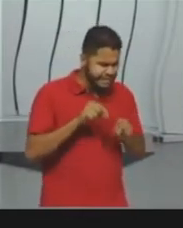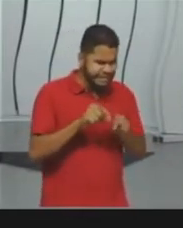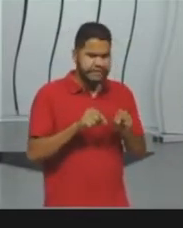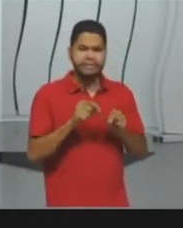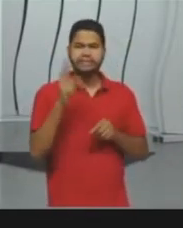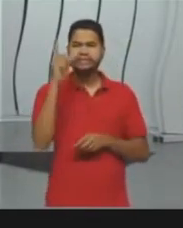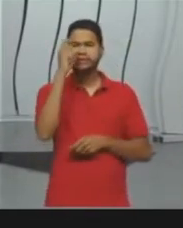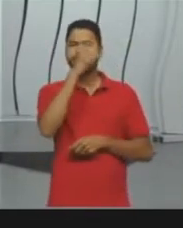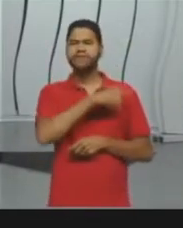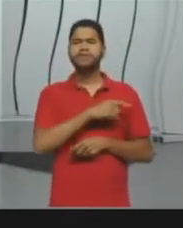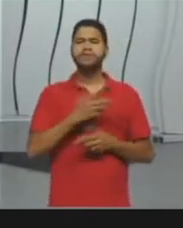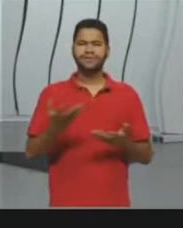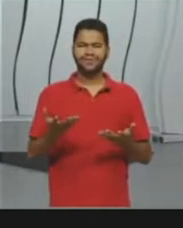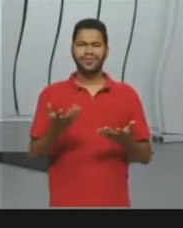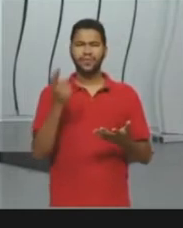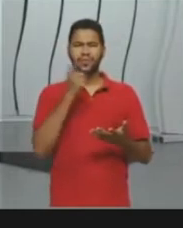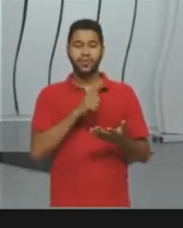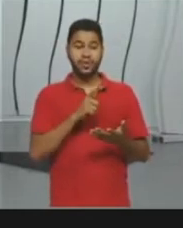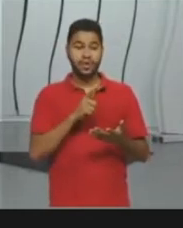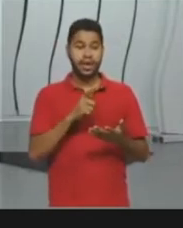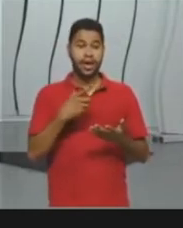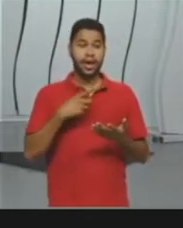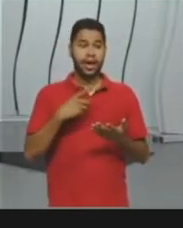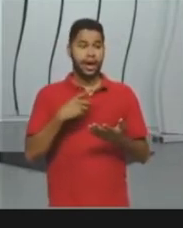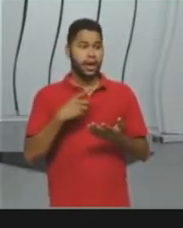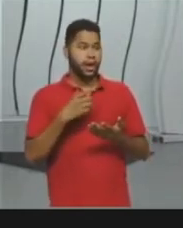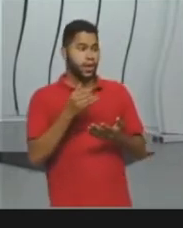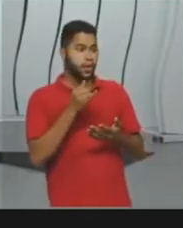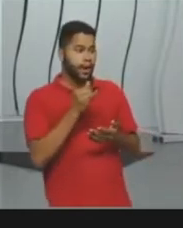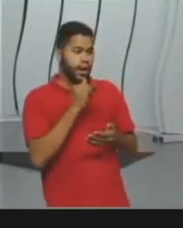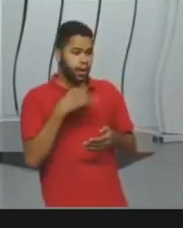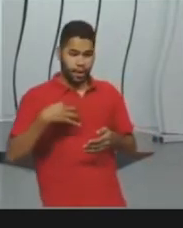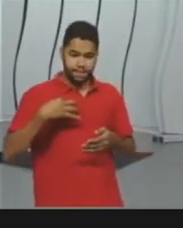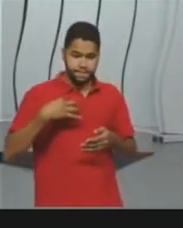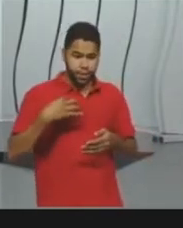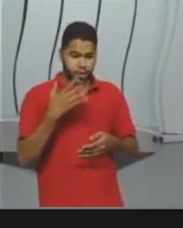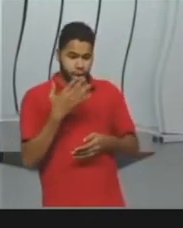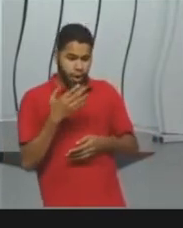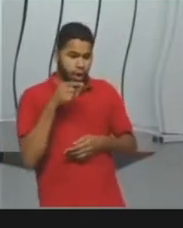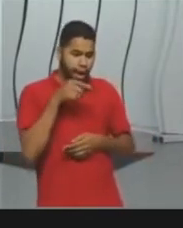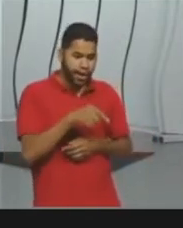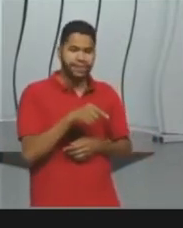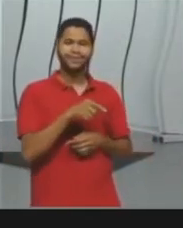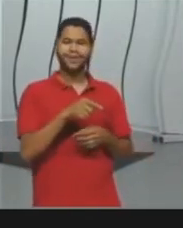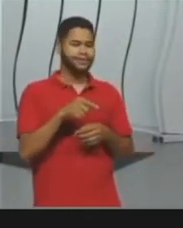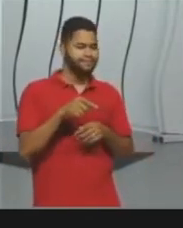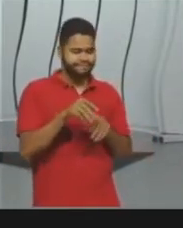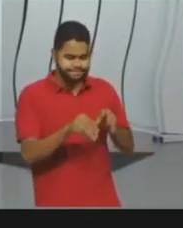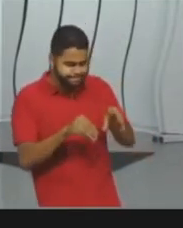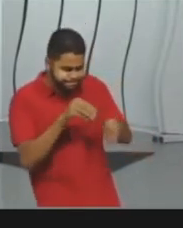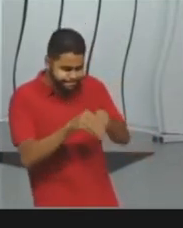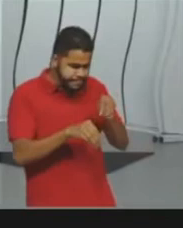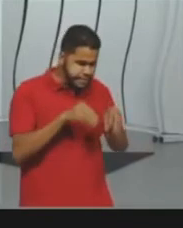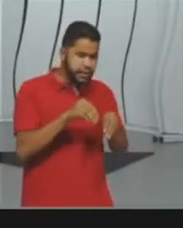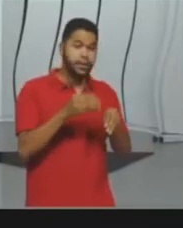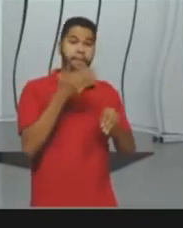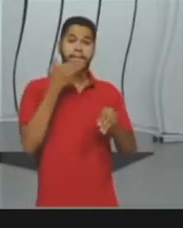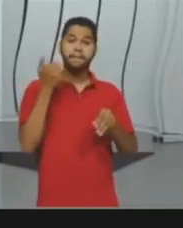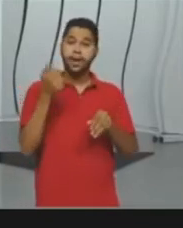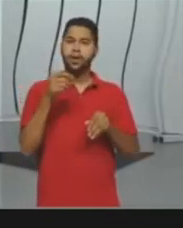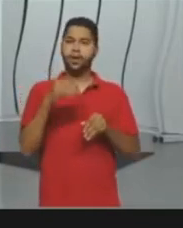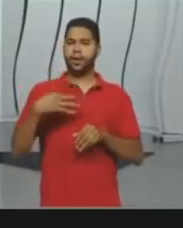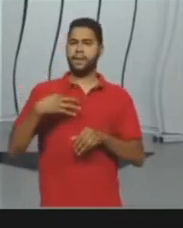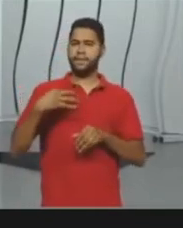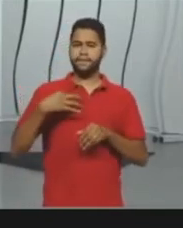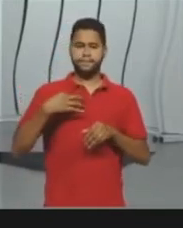aquela bermuda específica daquela cor ou aquela blusa. Então, você costuma dividir por gavetas, de forma